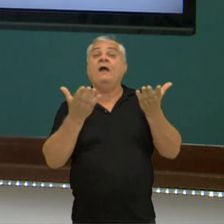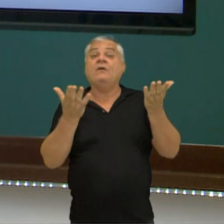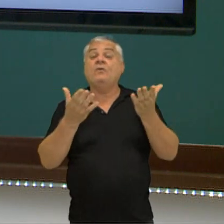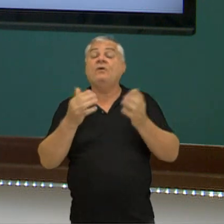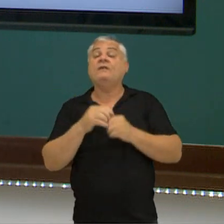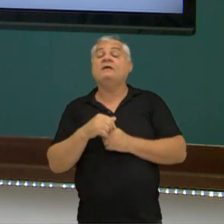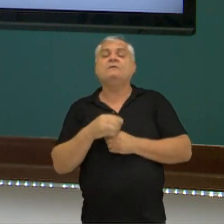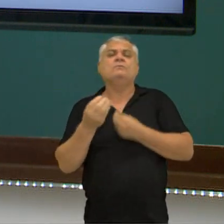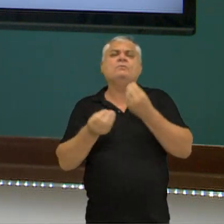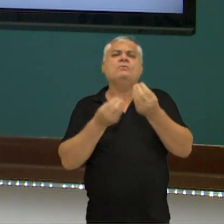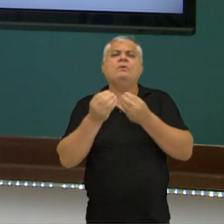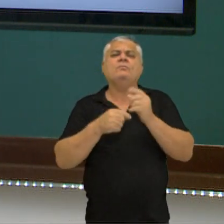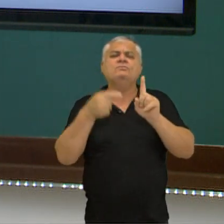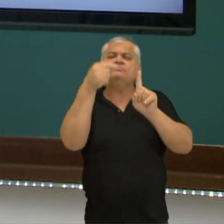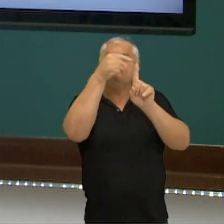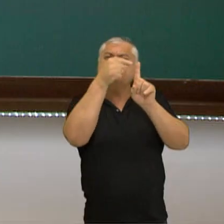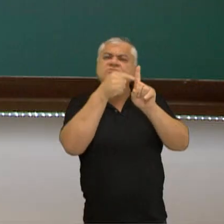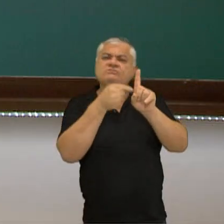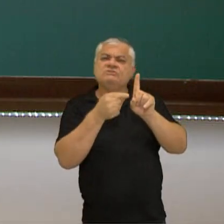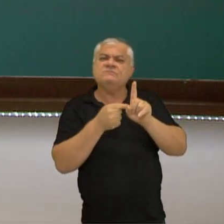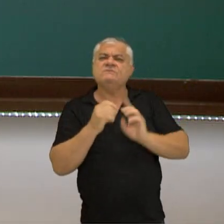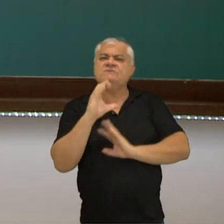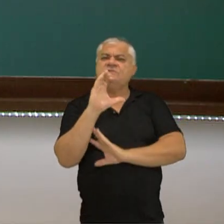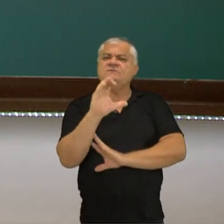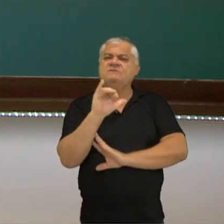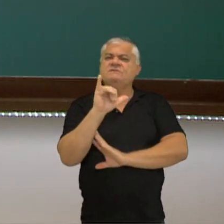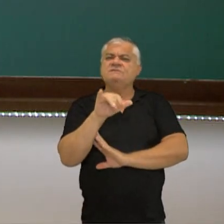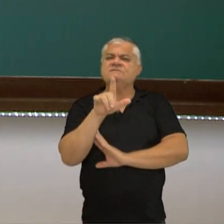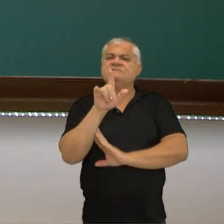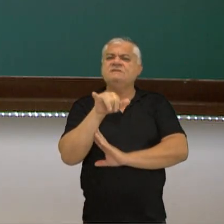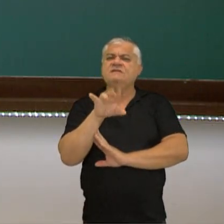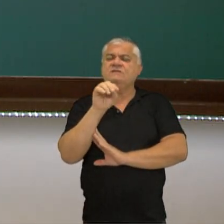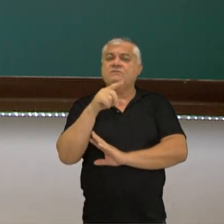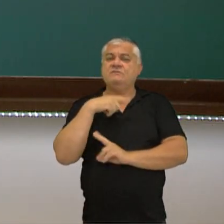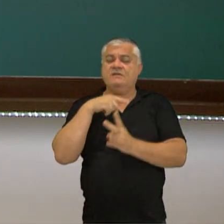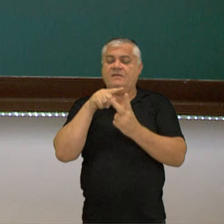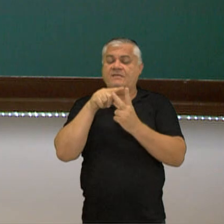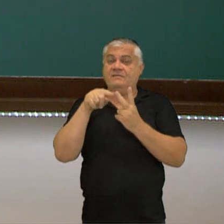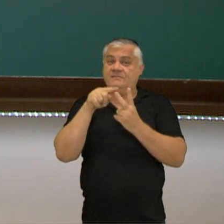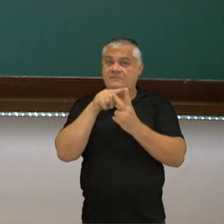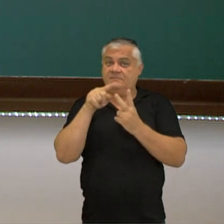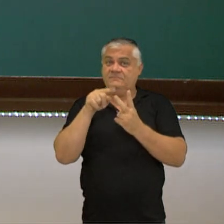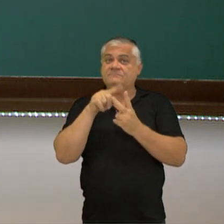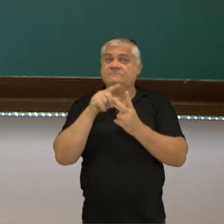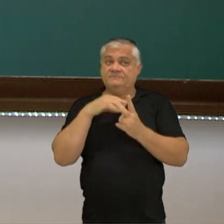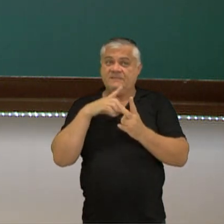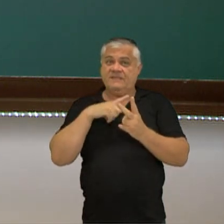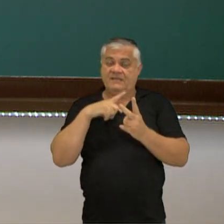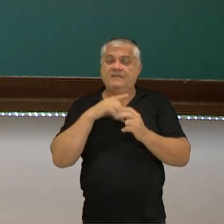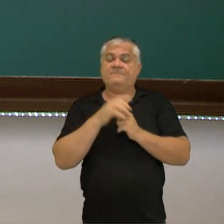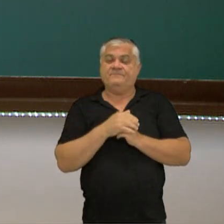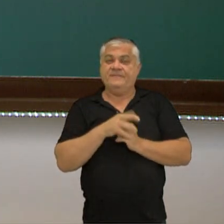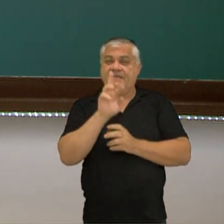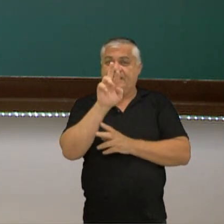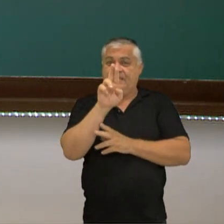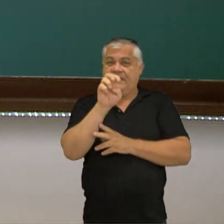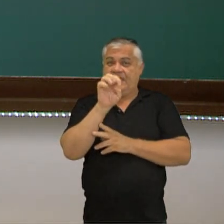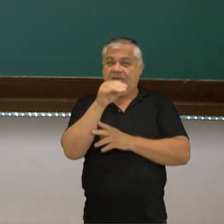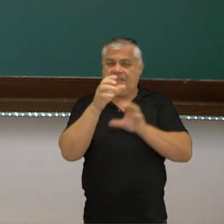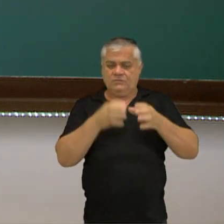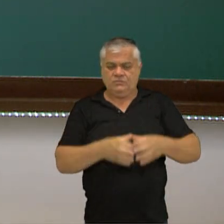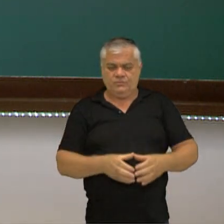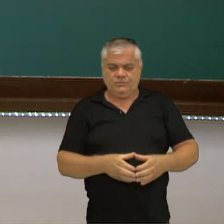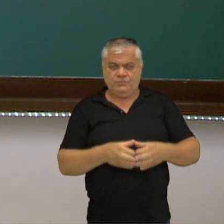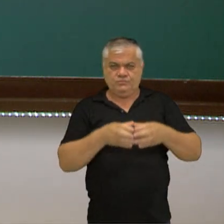gente vai falar dos tipos de cilindro. Basicamente, nós temos dois tipos de cilindro. Os cilindros que a gente chama de reto, né? Que